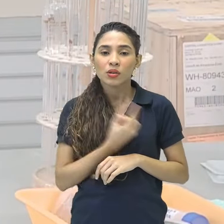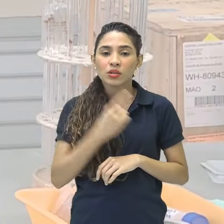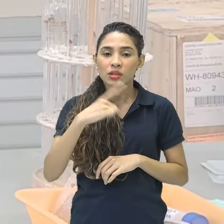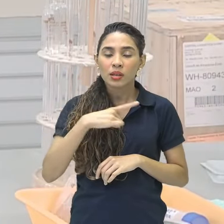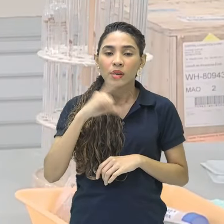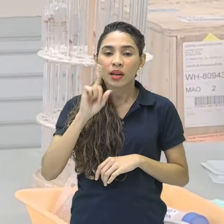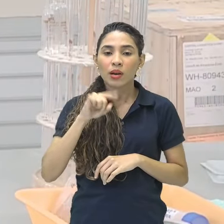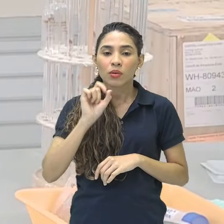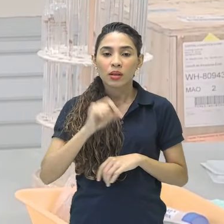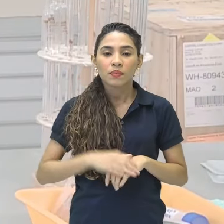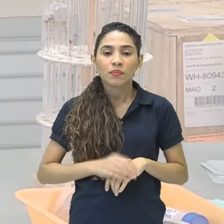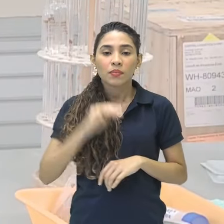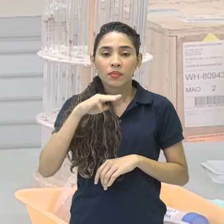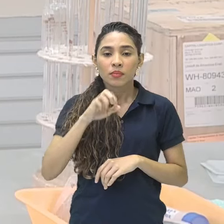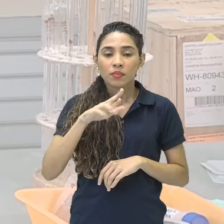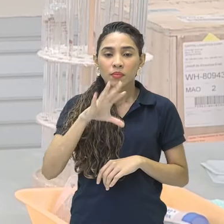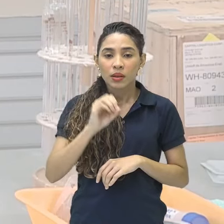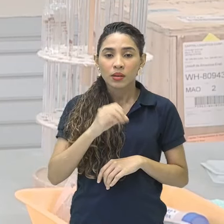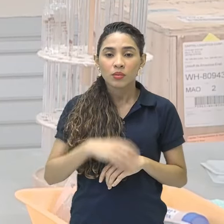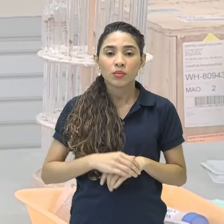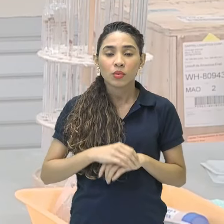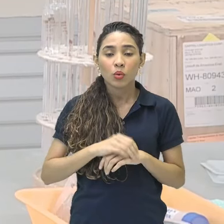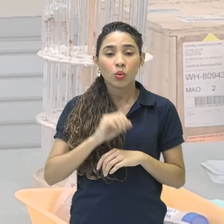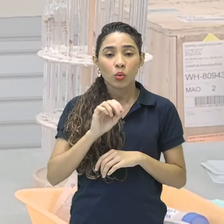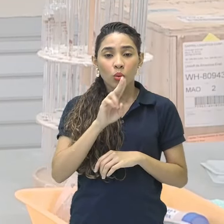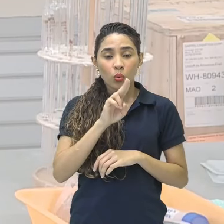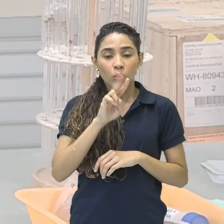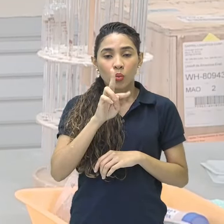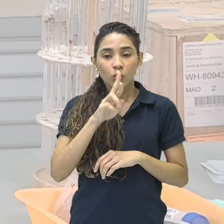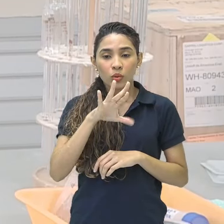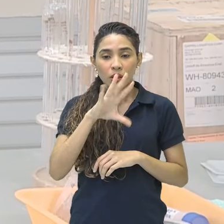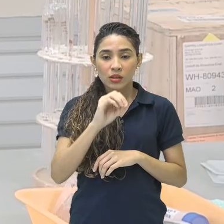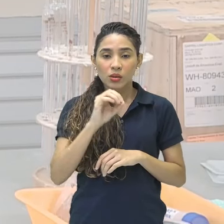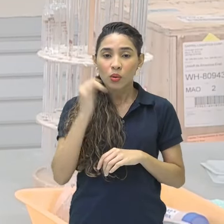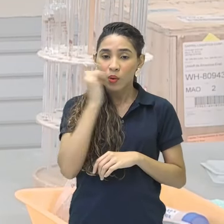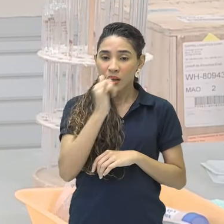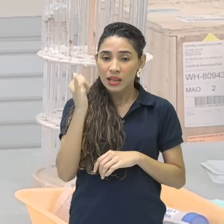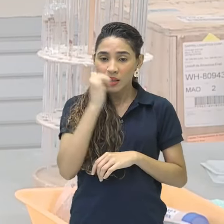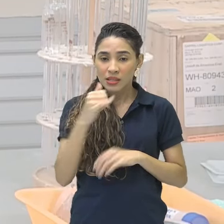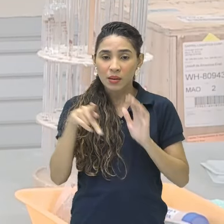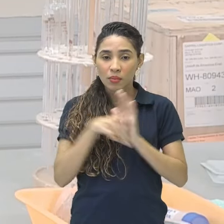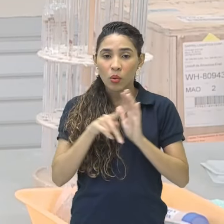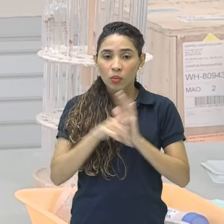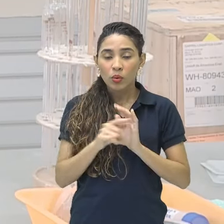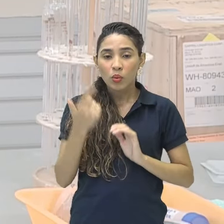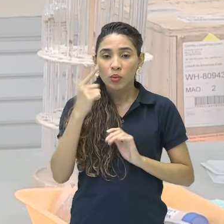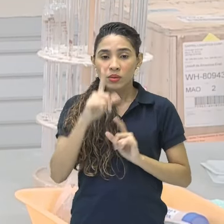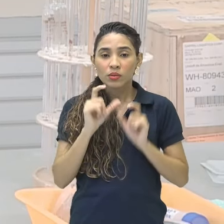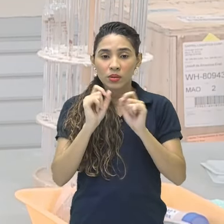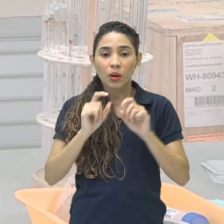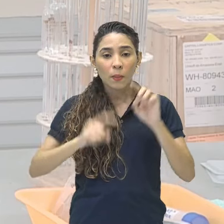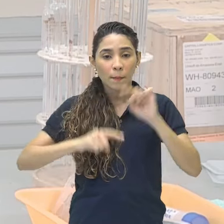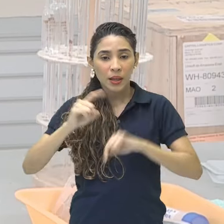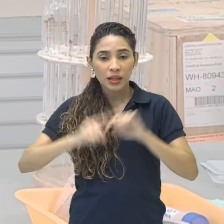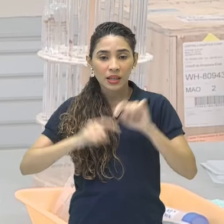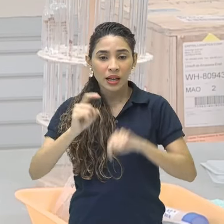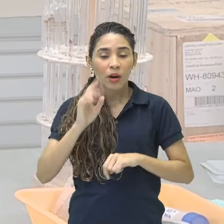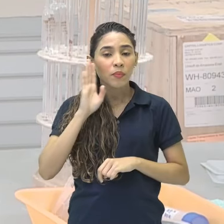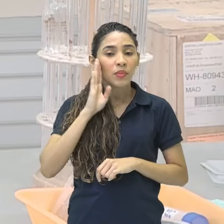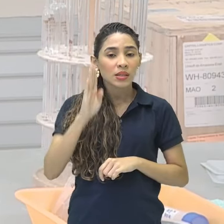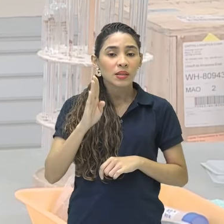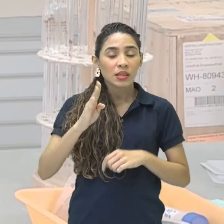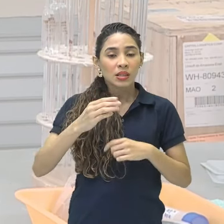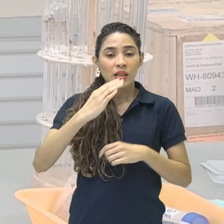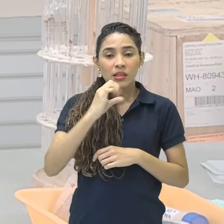é o método por ultrassom, né, onde a gente vai utilizar essa energia mecânica para sintetizar o nosso material, principalmente